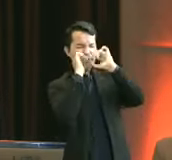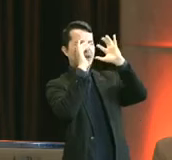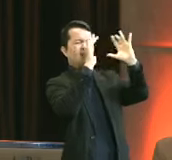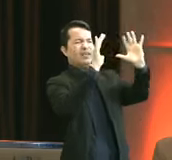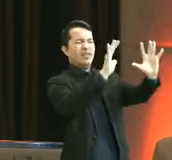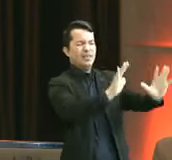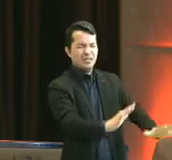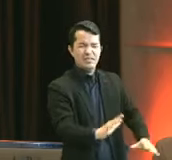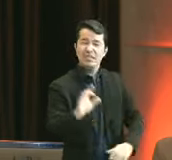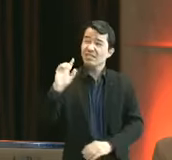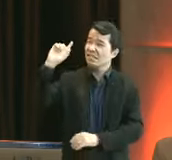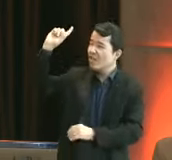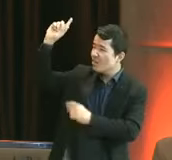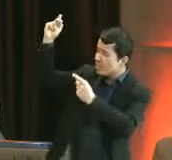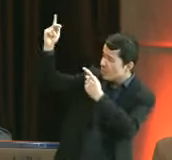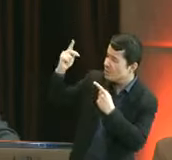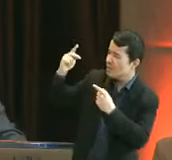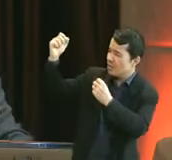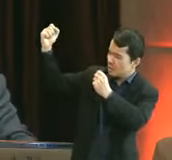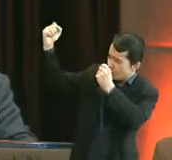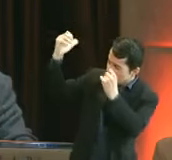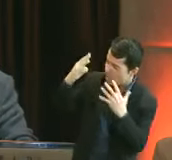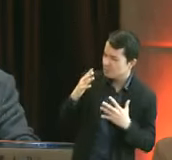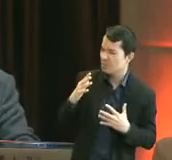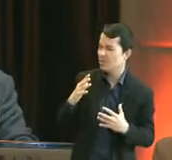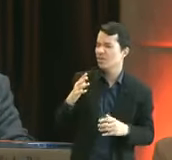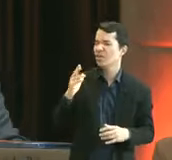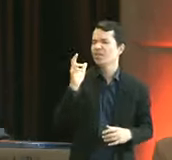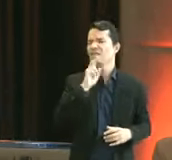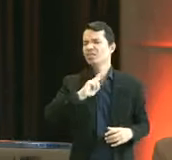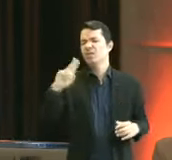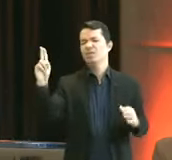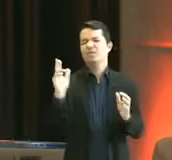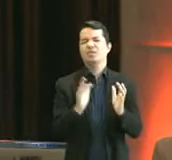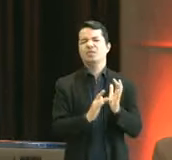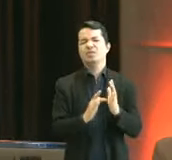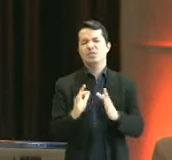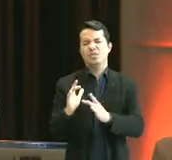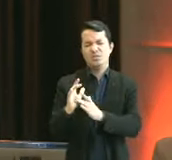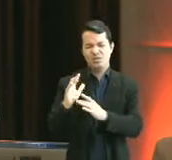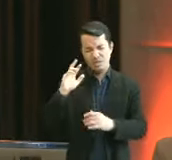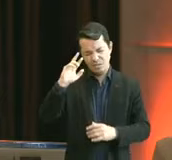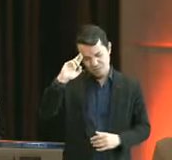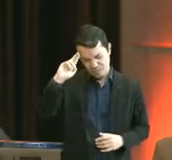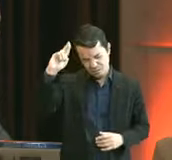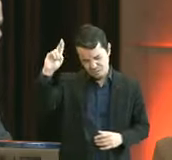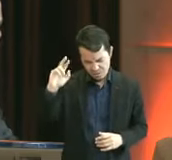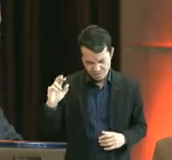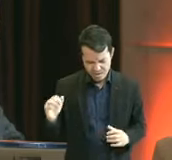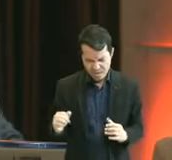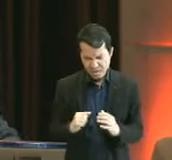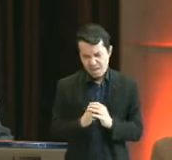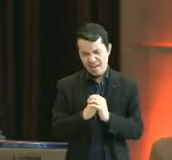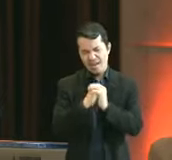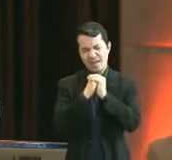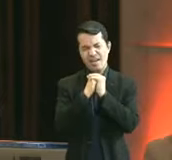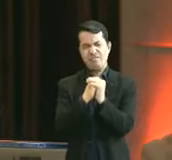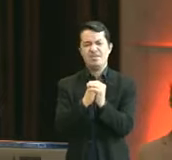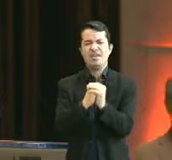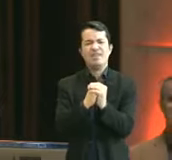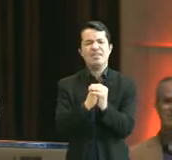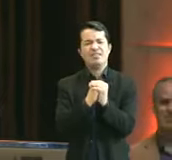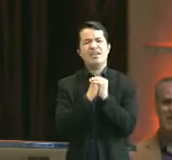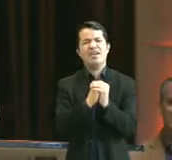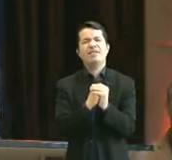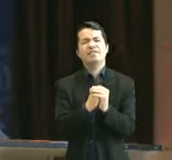nos abastece, Pai, em nome de Jesus. Amém,